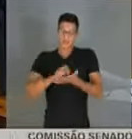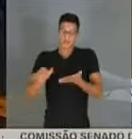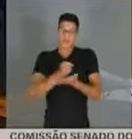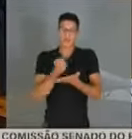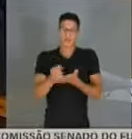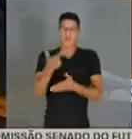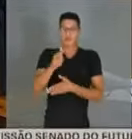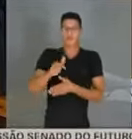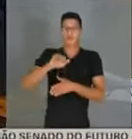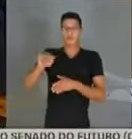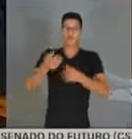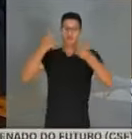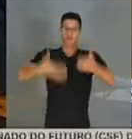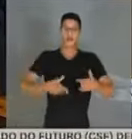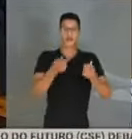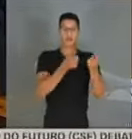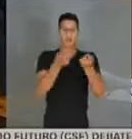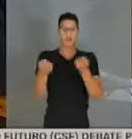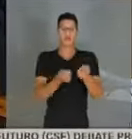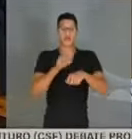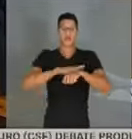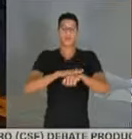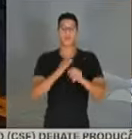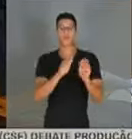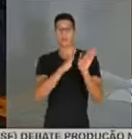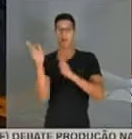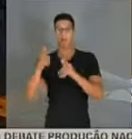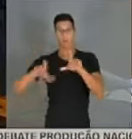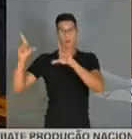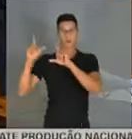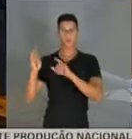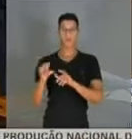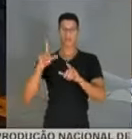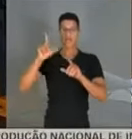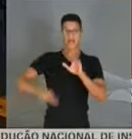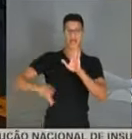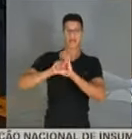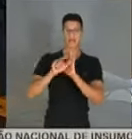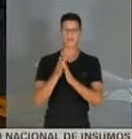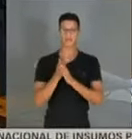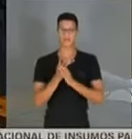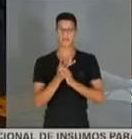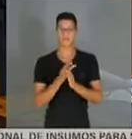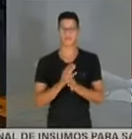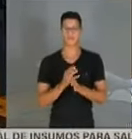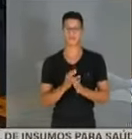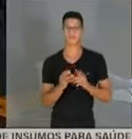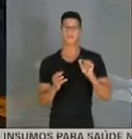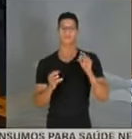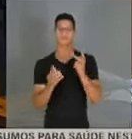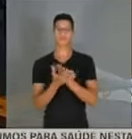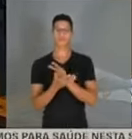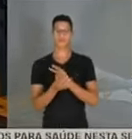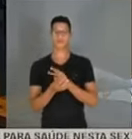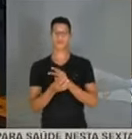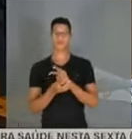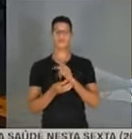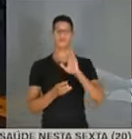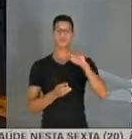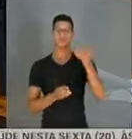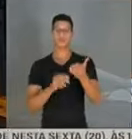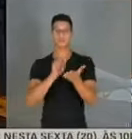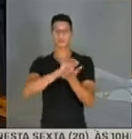sem justificar o preço negociado das doses. Passe, por favor. Isso é lei. Aí o que acontece? Quando a